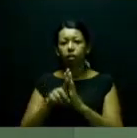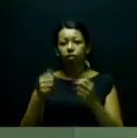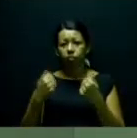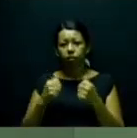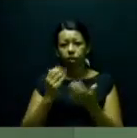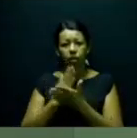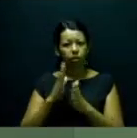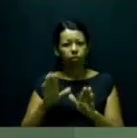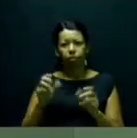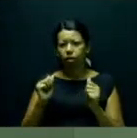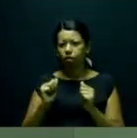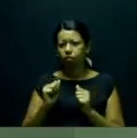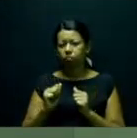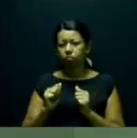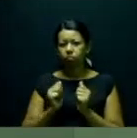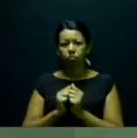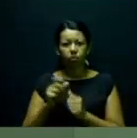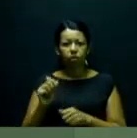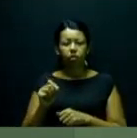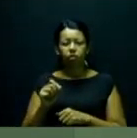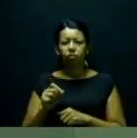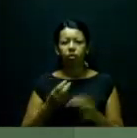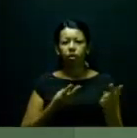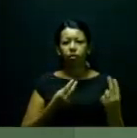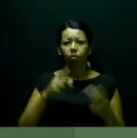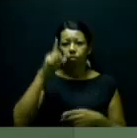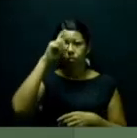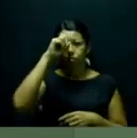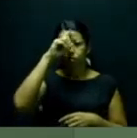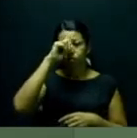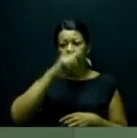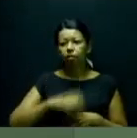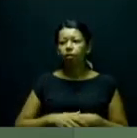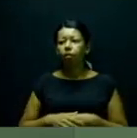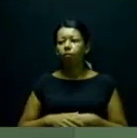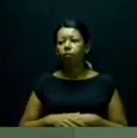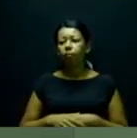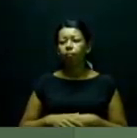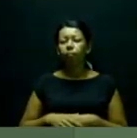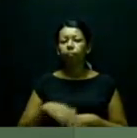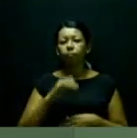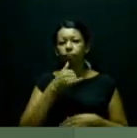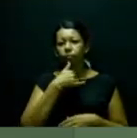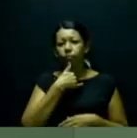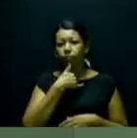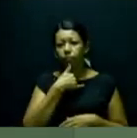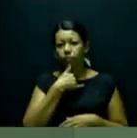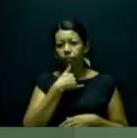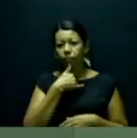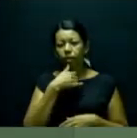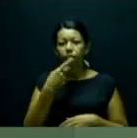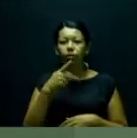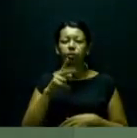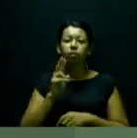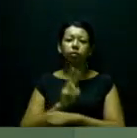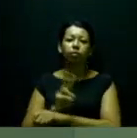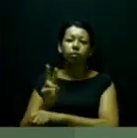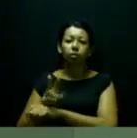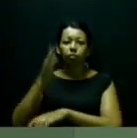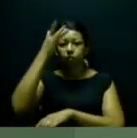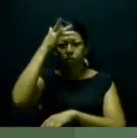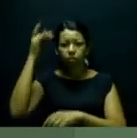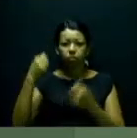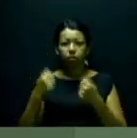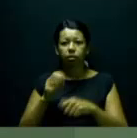com isso. É como no hospital. É muito triste quando, para ser atendida, a pessoa